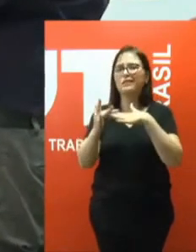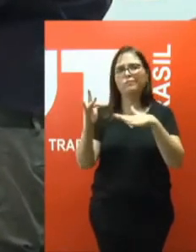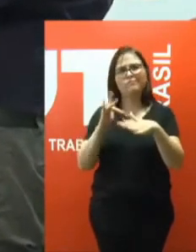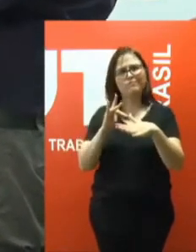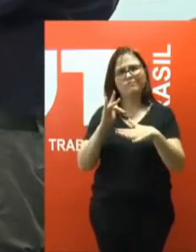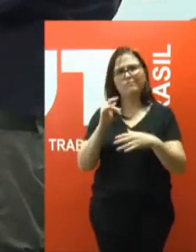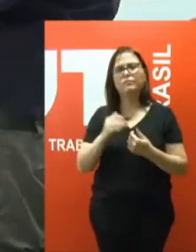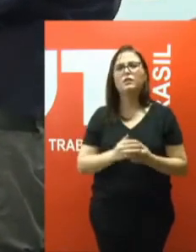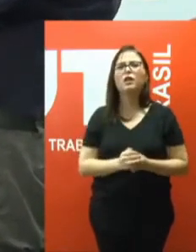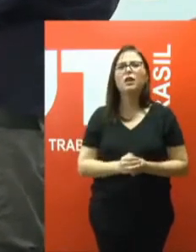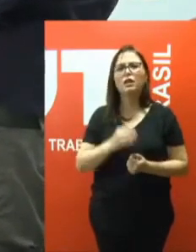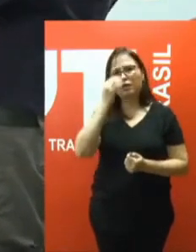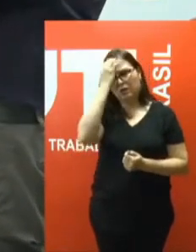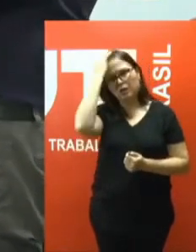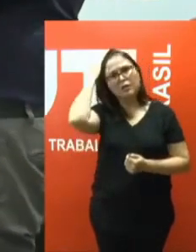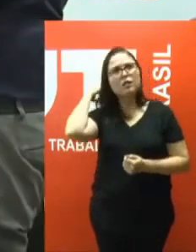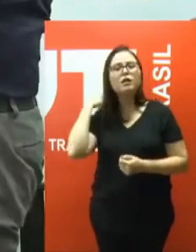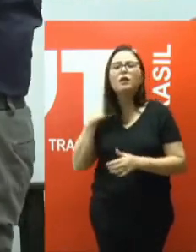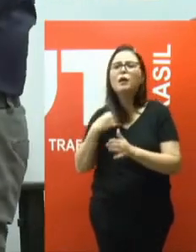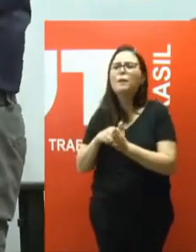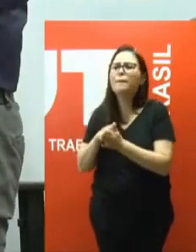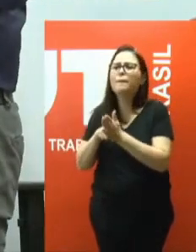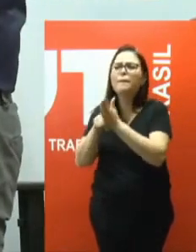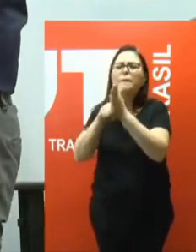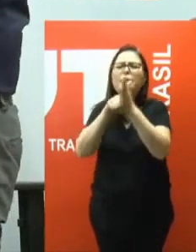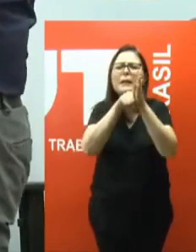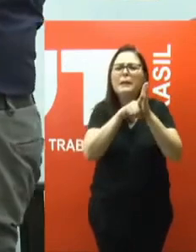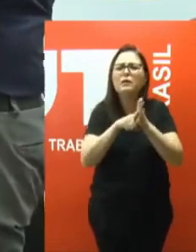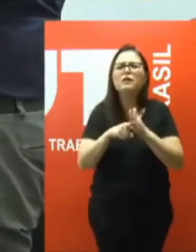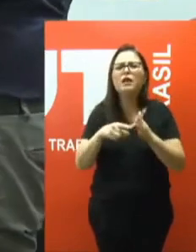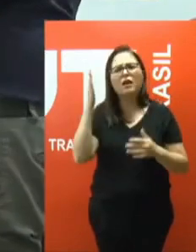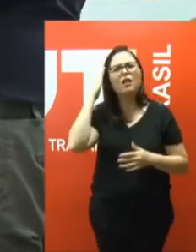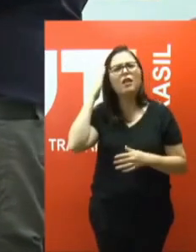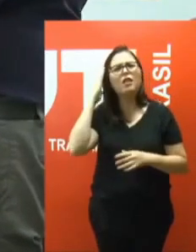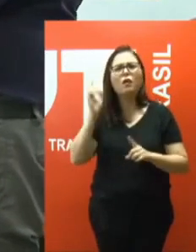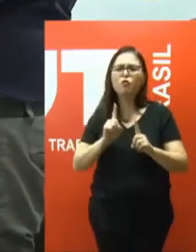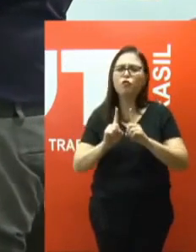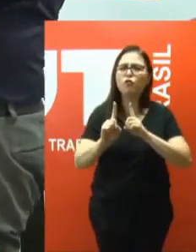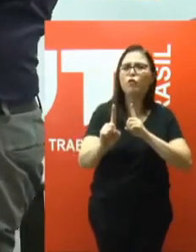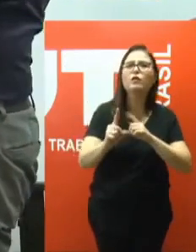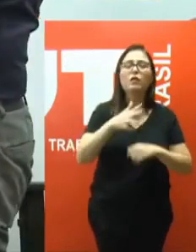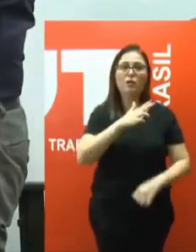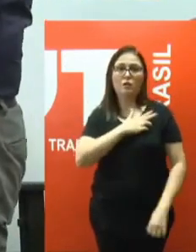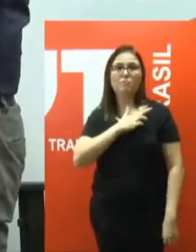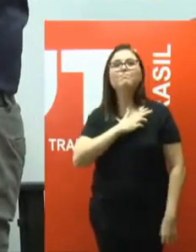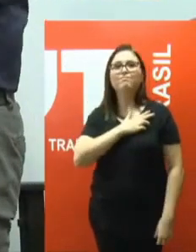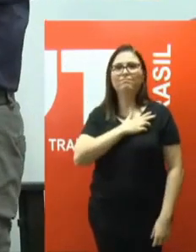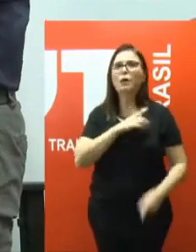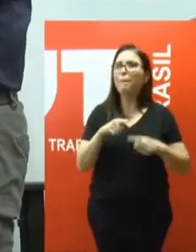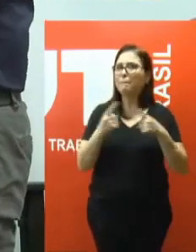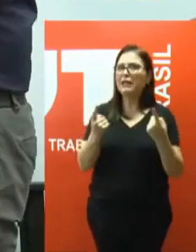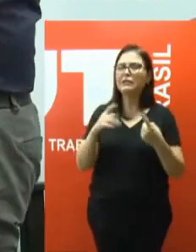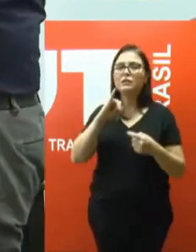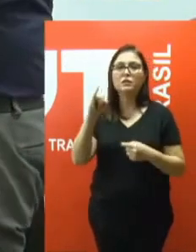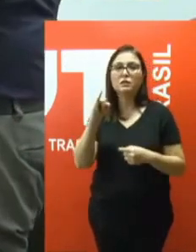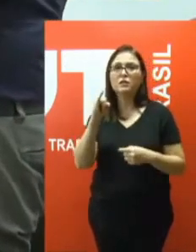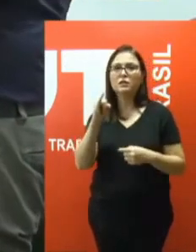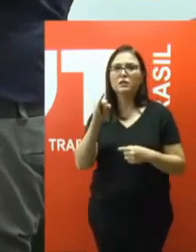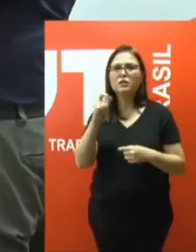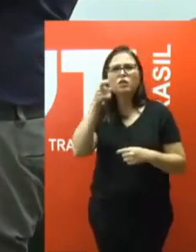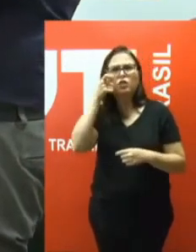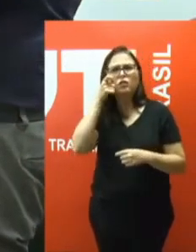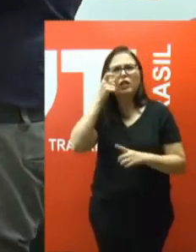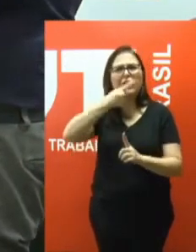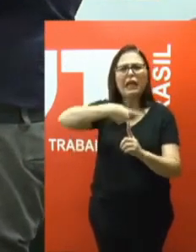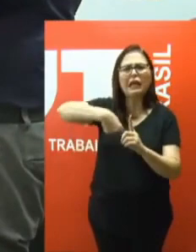nas pesquisas, vota dá com pau, mas a gente sabe como é que funciona a eleição, na hora que acirra, né? Se a gente olhar aqui para a região, todas